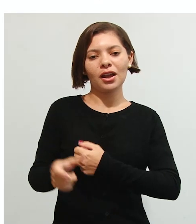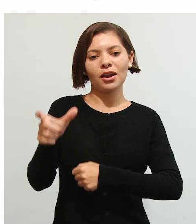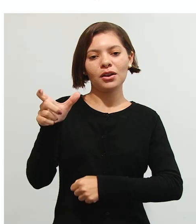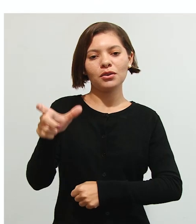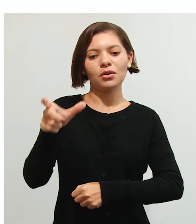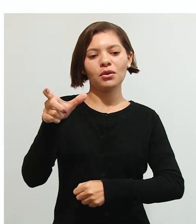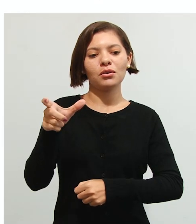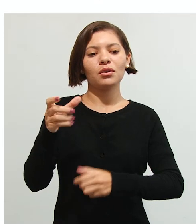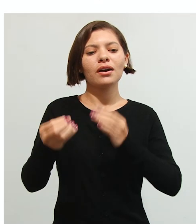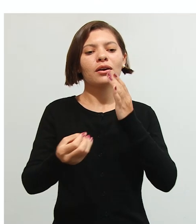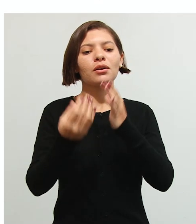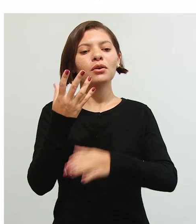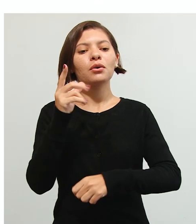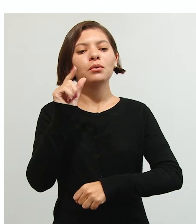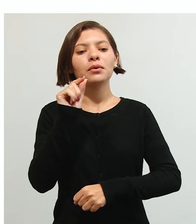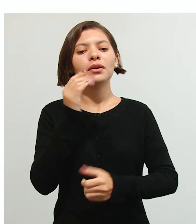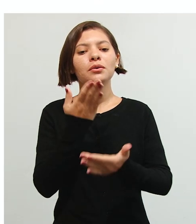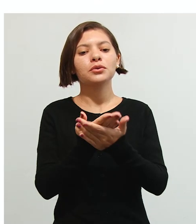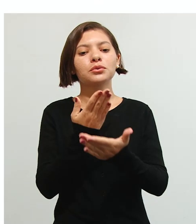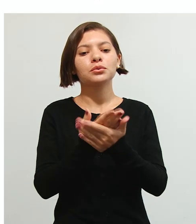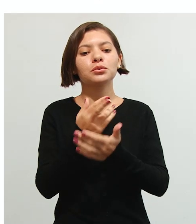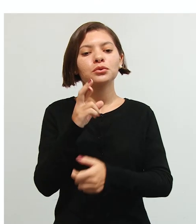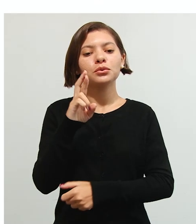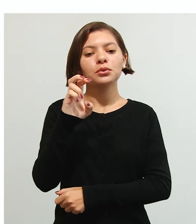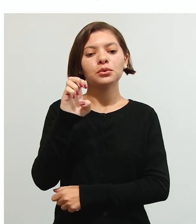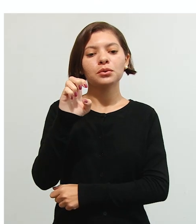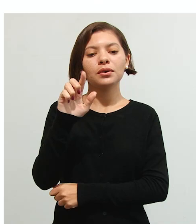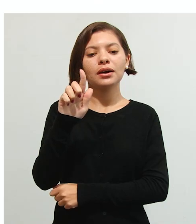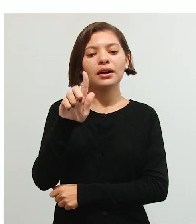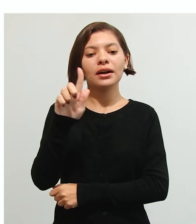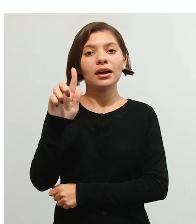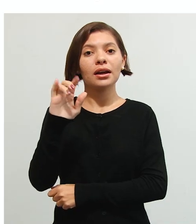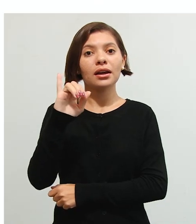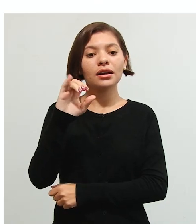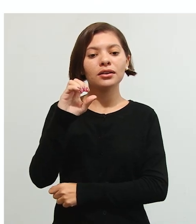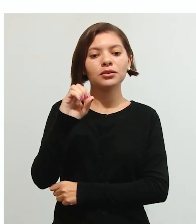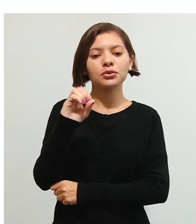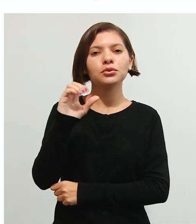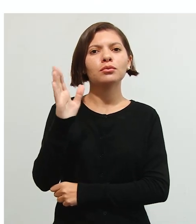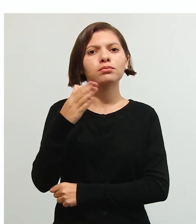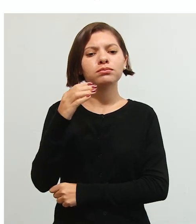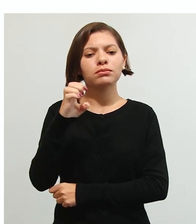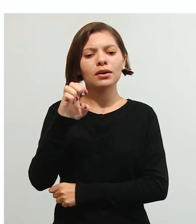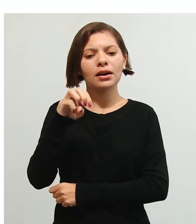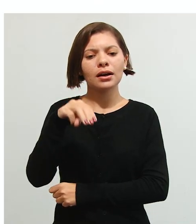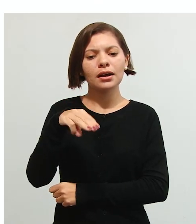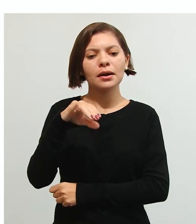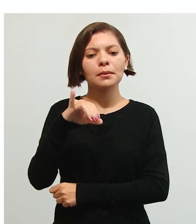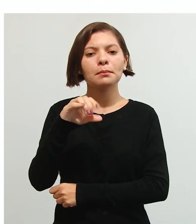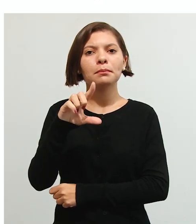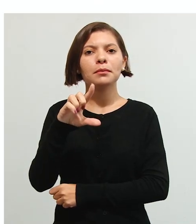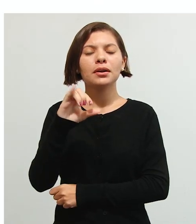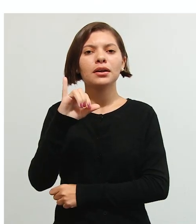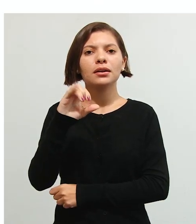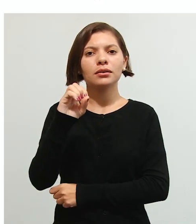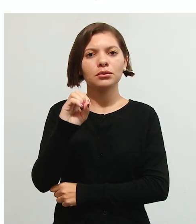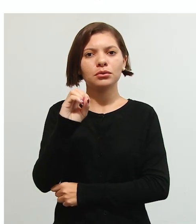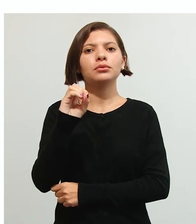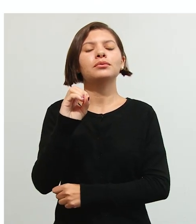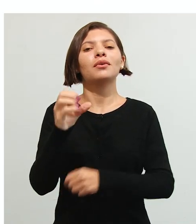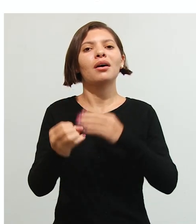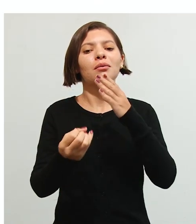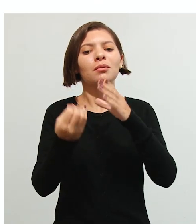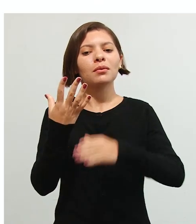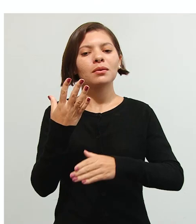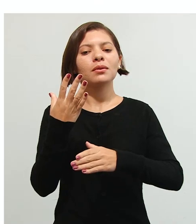Malaguzzi, ele foi criador da abordagem Reggio Emílio, que é uma abordagem que foi construída